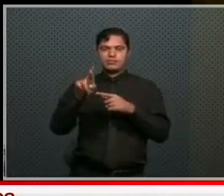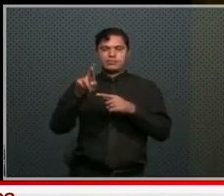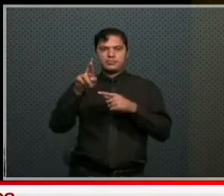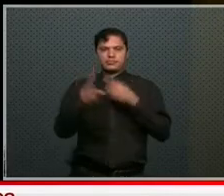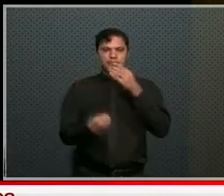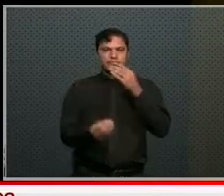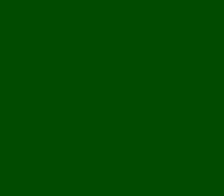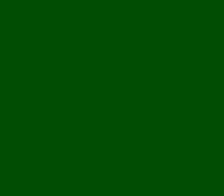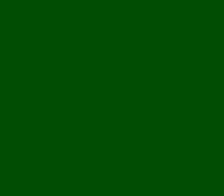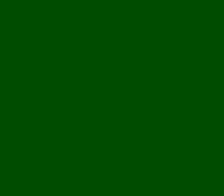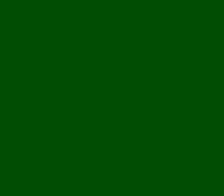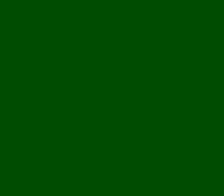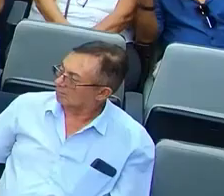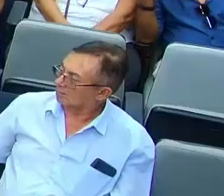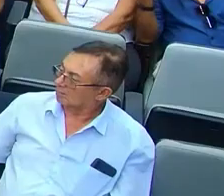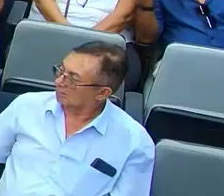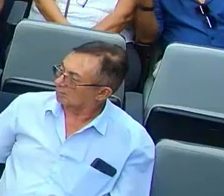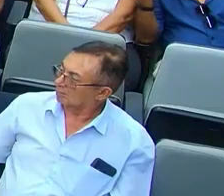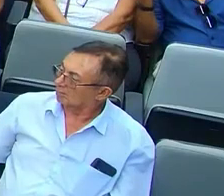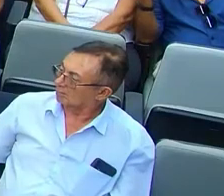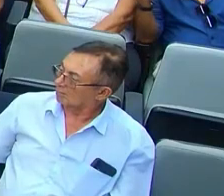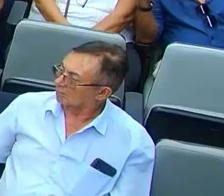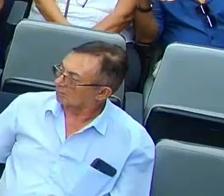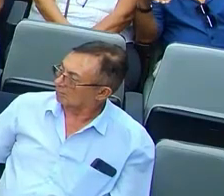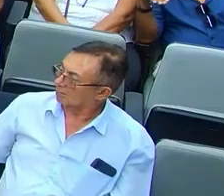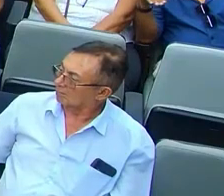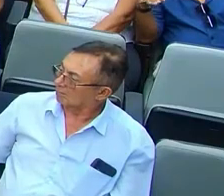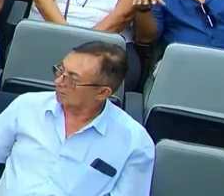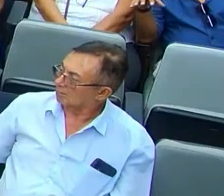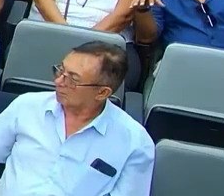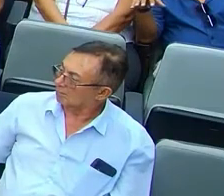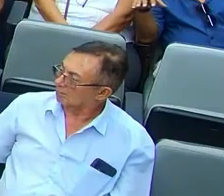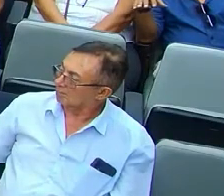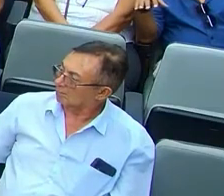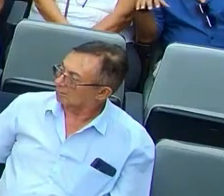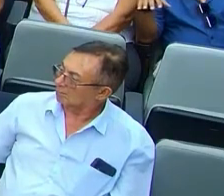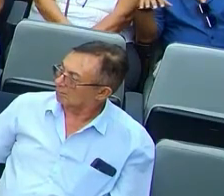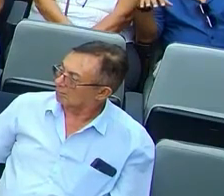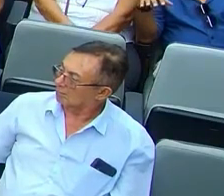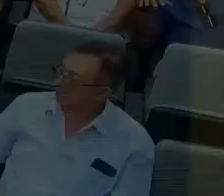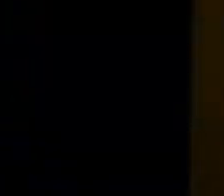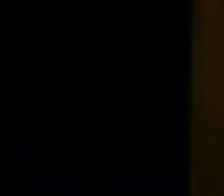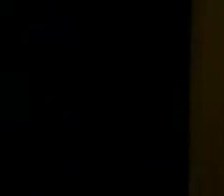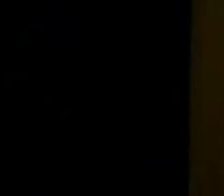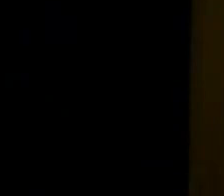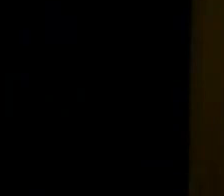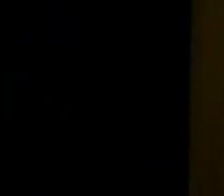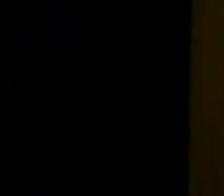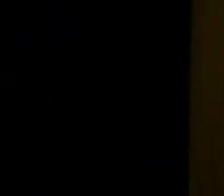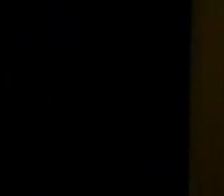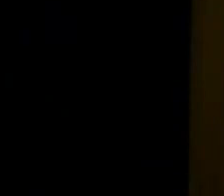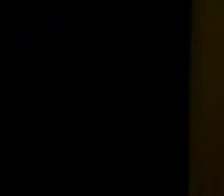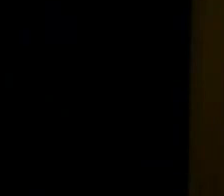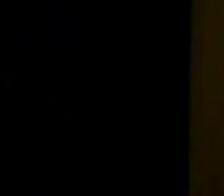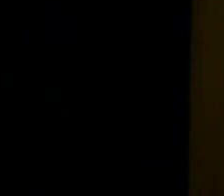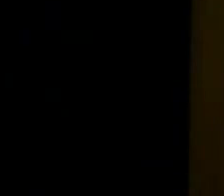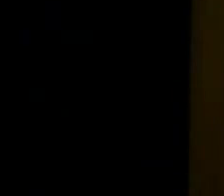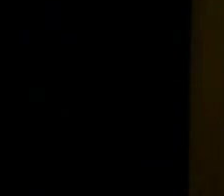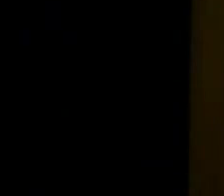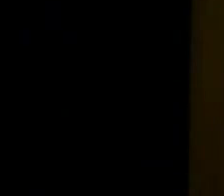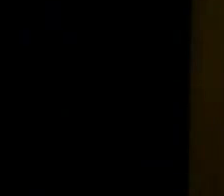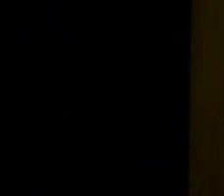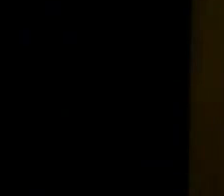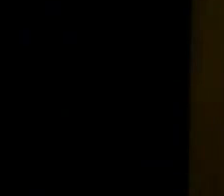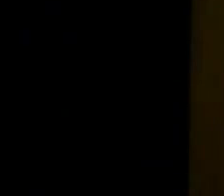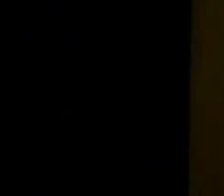constituído deputado estadual foi eleito pela federação da agricultura e continuo enganando todo mundo que